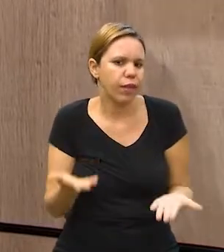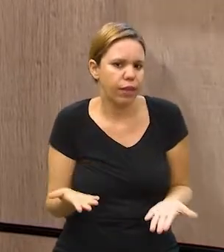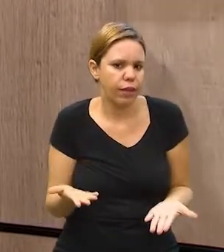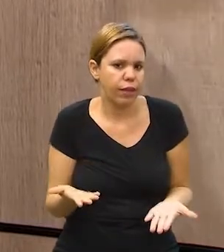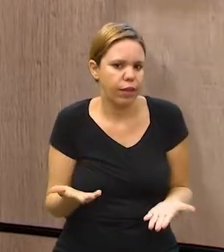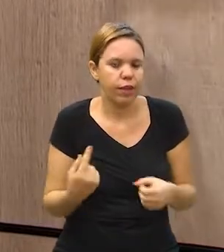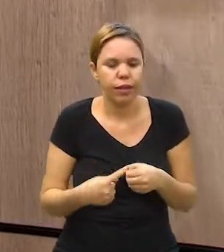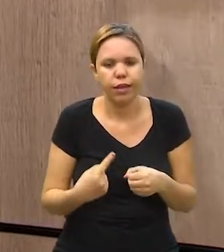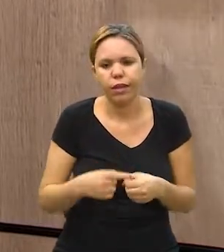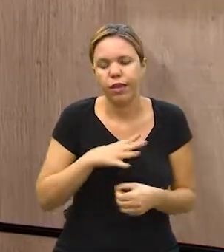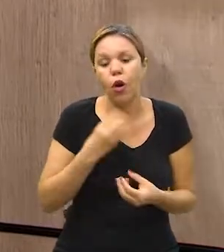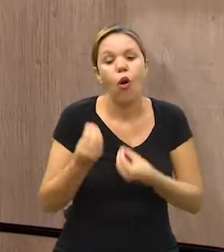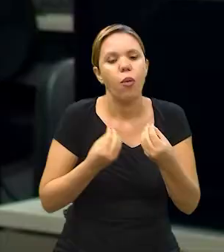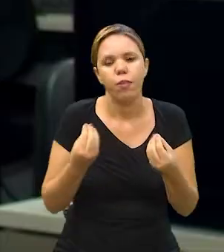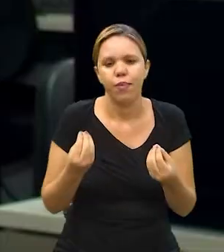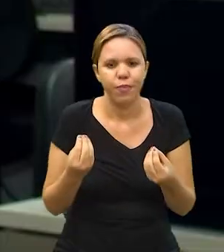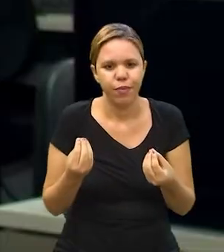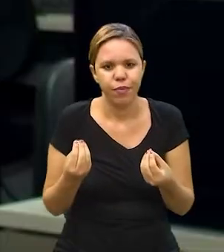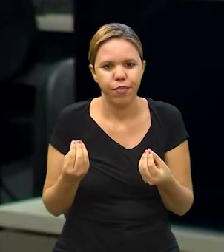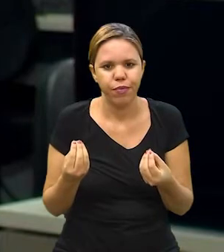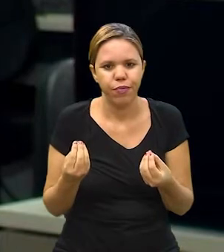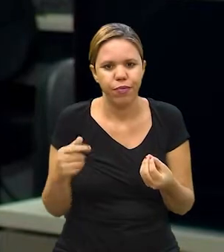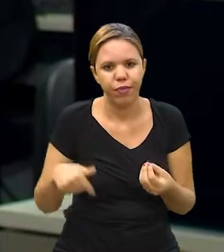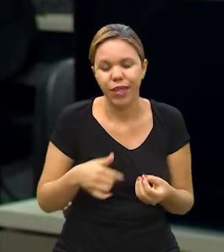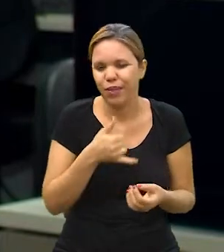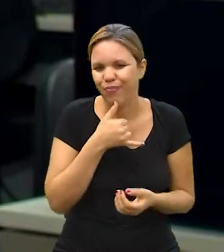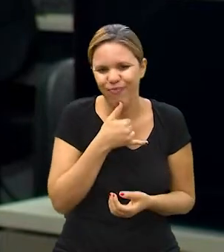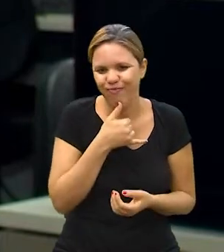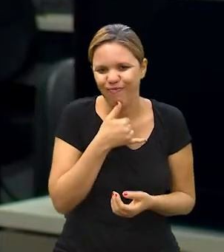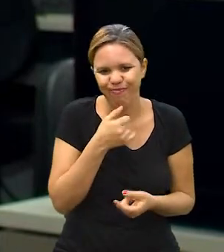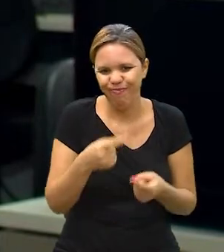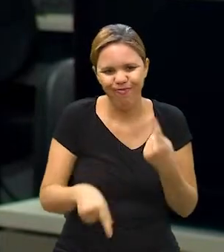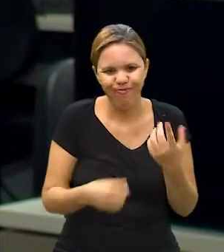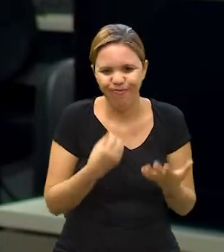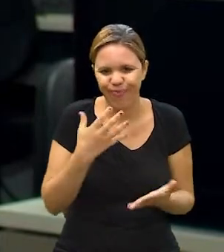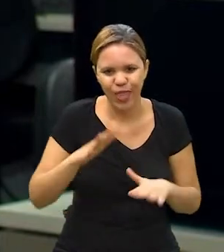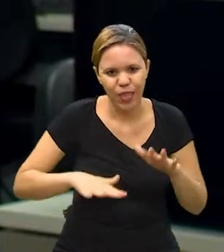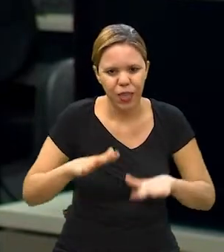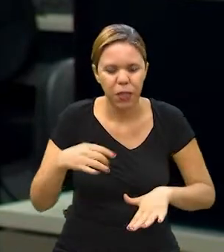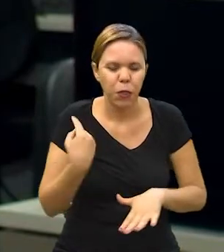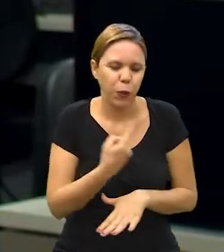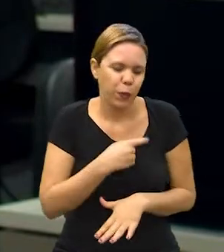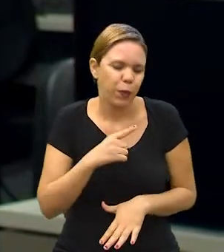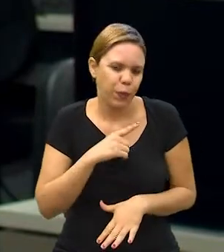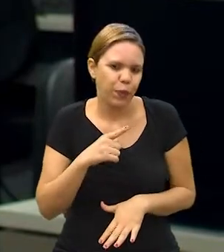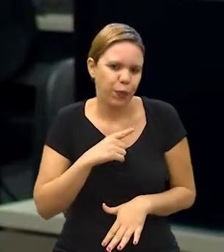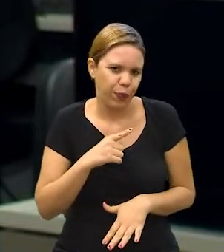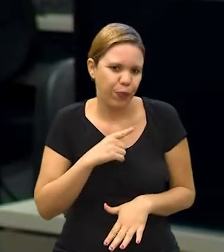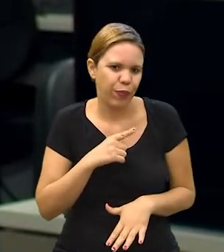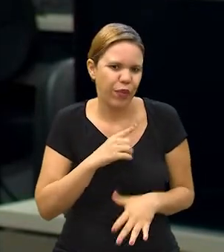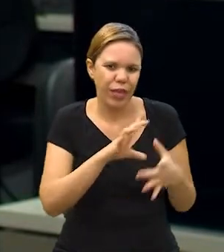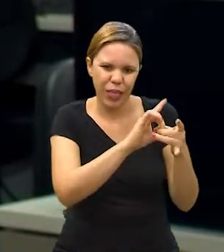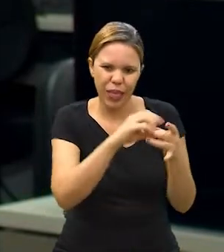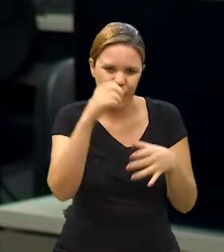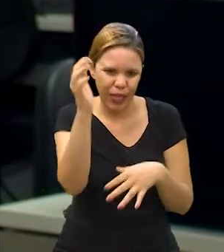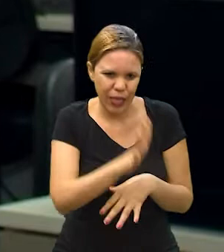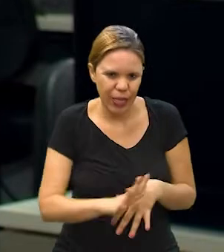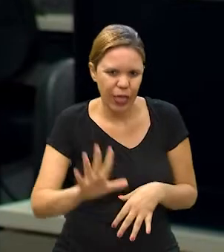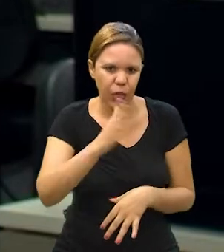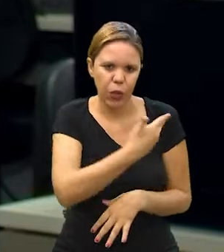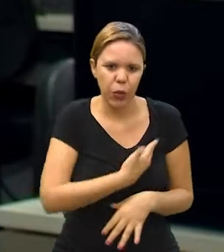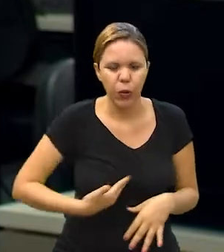saúde no município, como é que vai? A saúde no município, infelizmente, não anda muito bem, né? A gente tem um contexto nacional em que